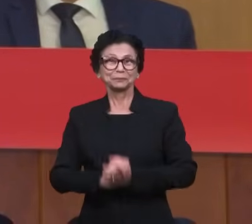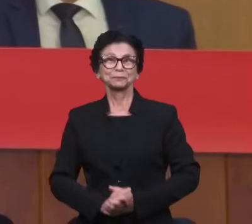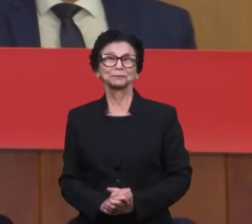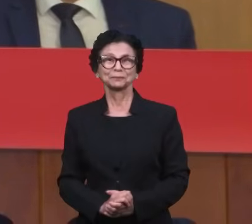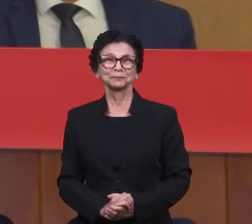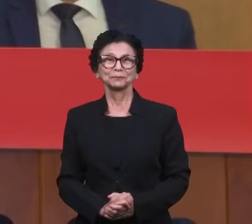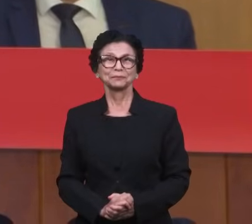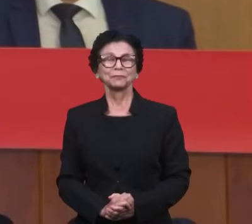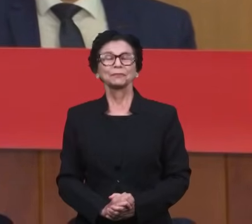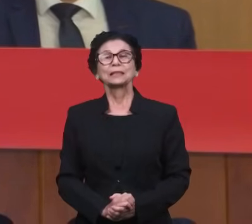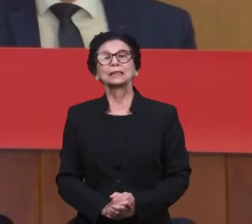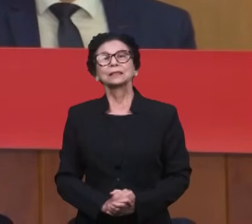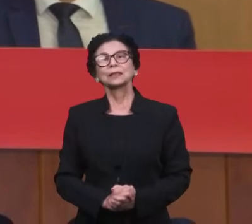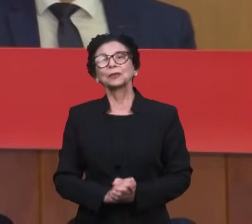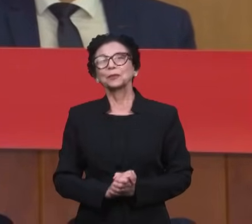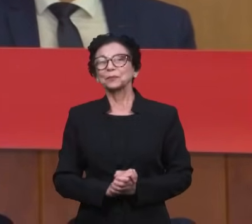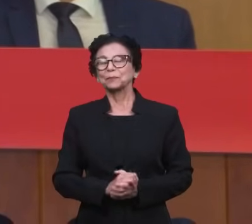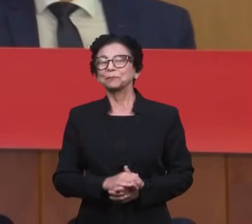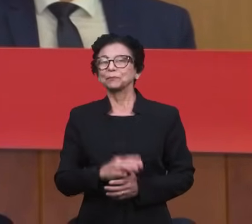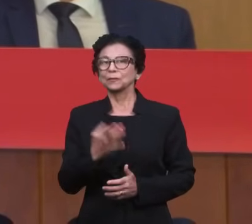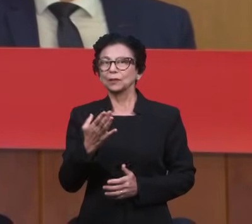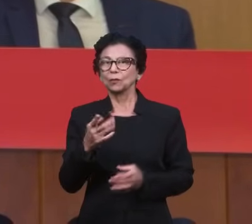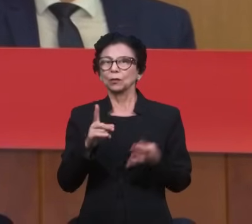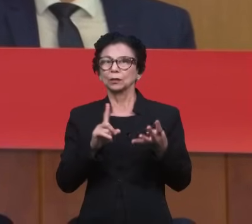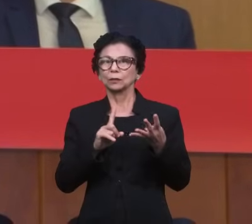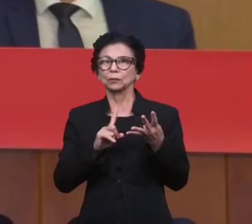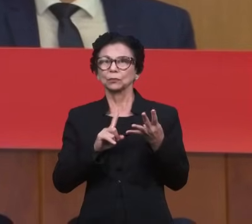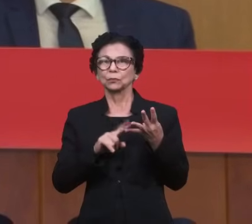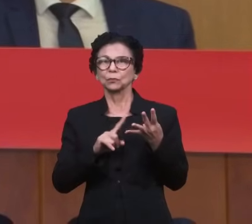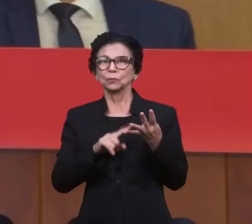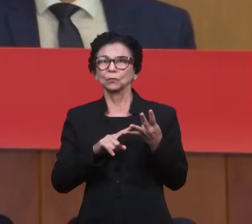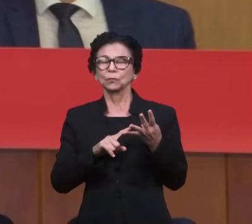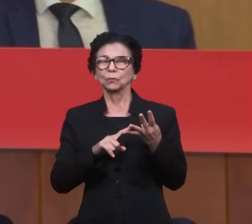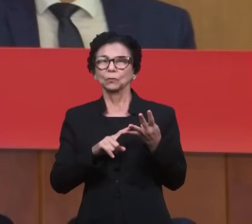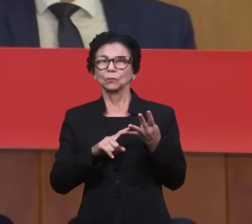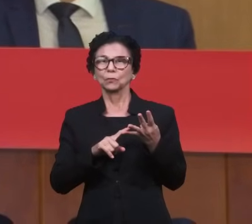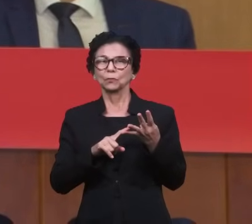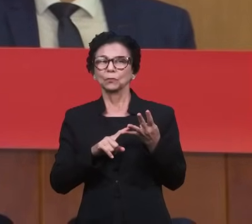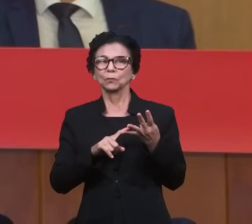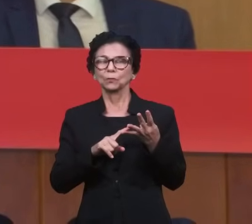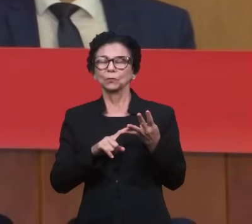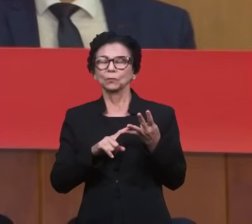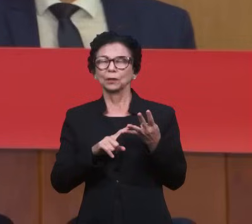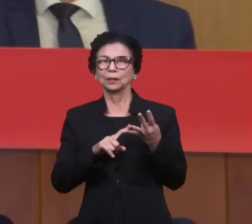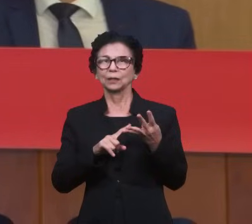tocou a trombeta, e a Bíblia diz que foi